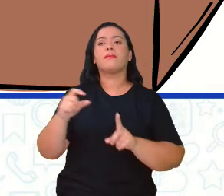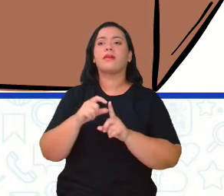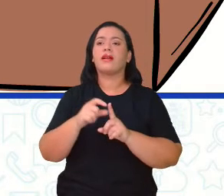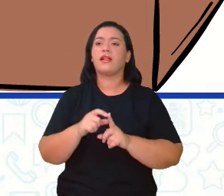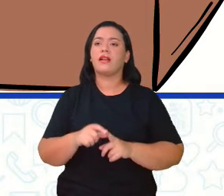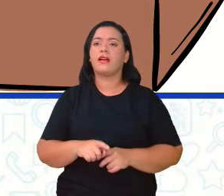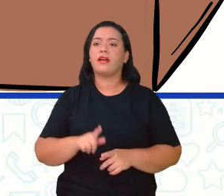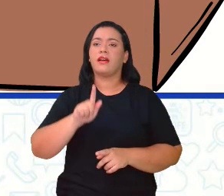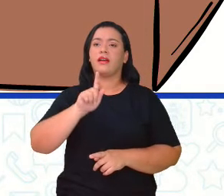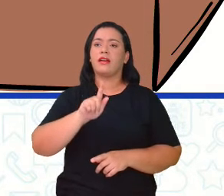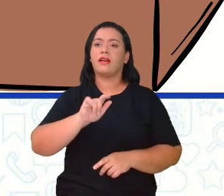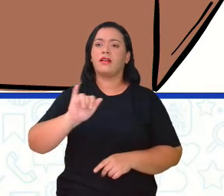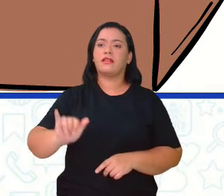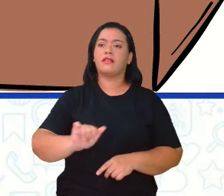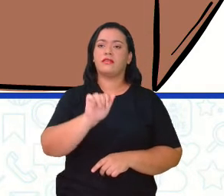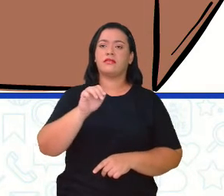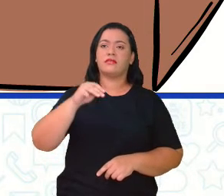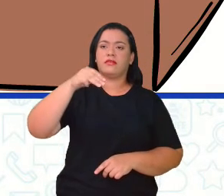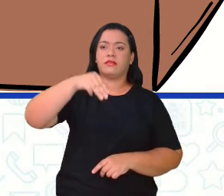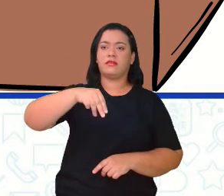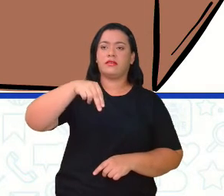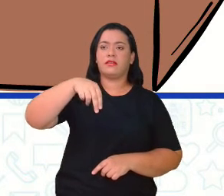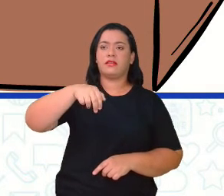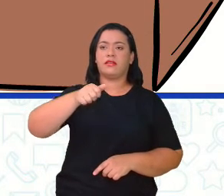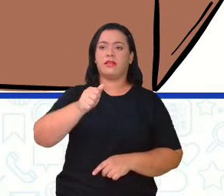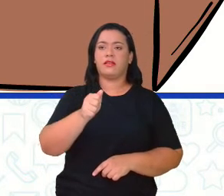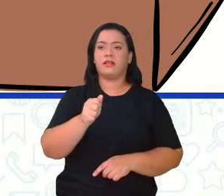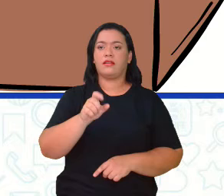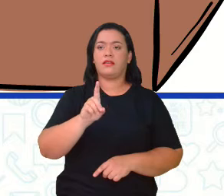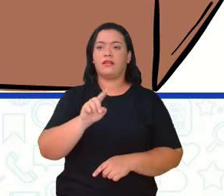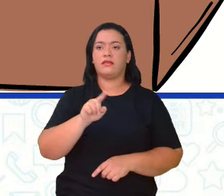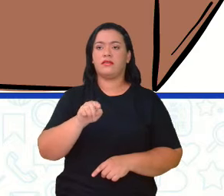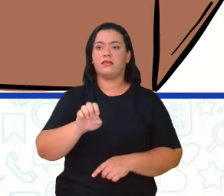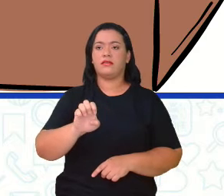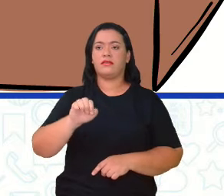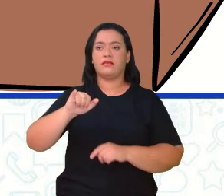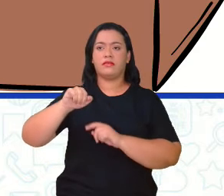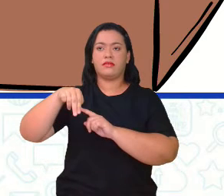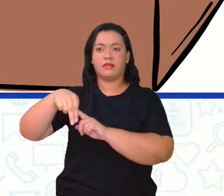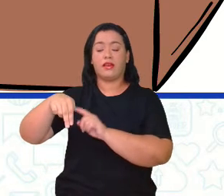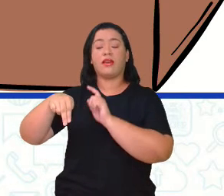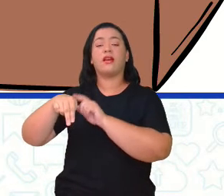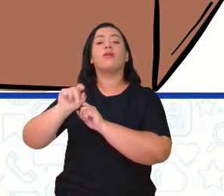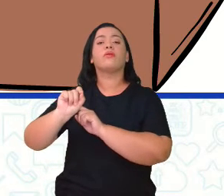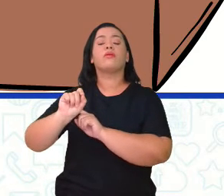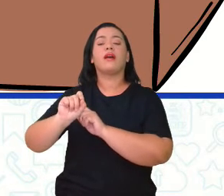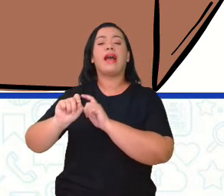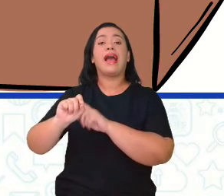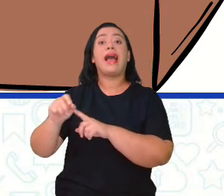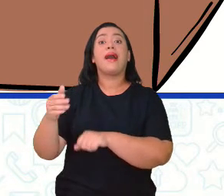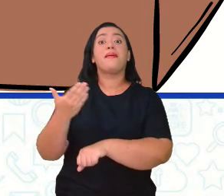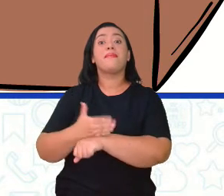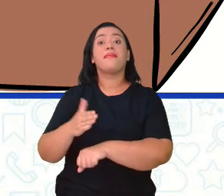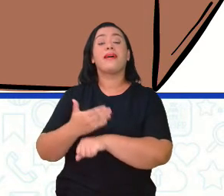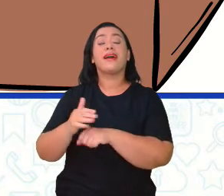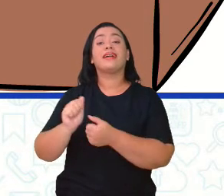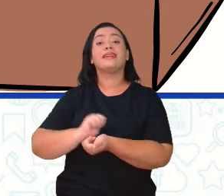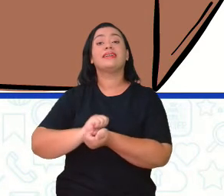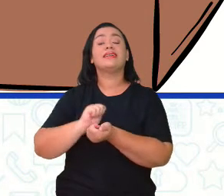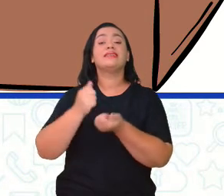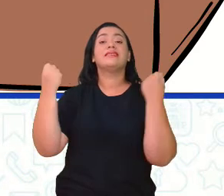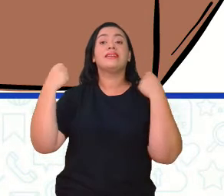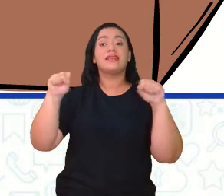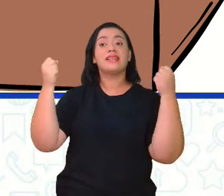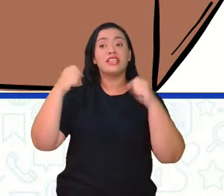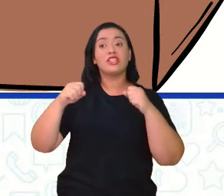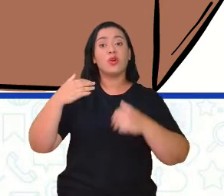gymnasen, né, que significa aí a prática de exercício com o corpo nu.